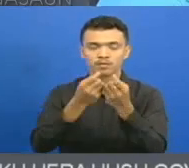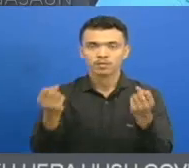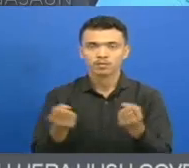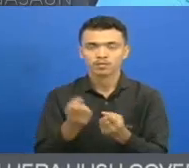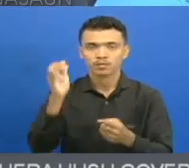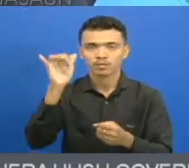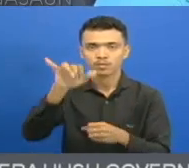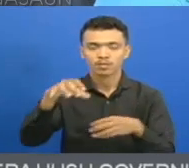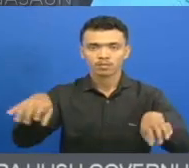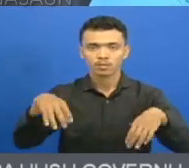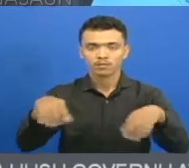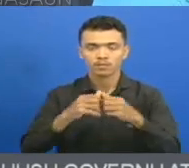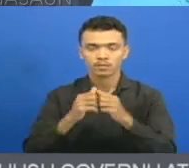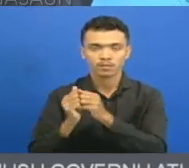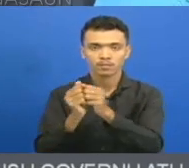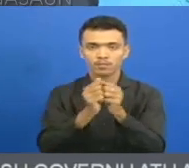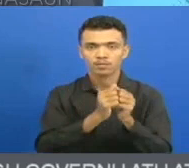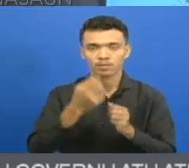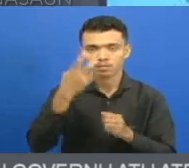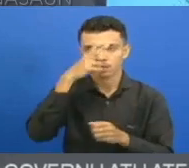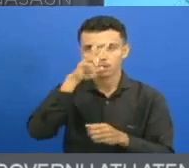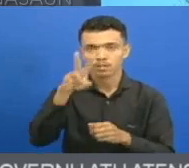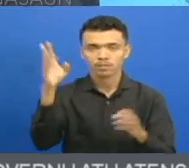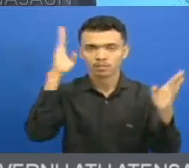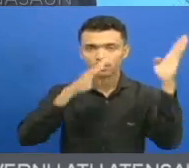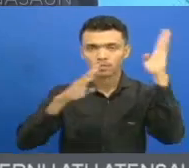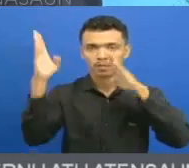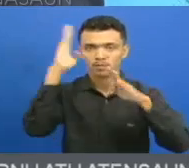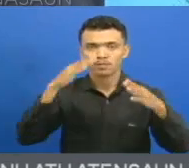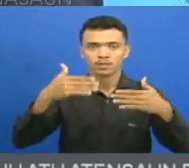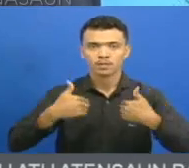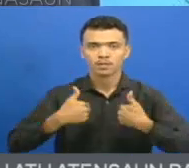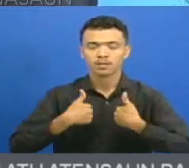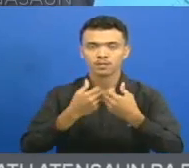serviço a mútuo, onde haré problemas neve a mútuo, sublá.